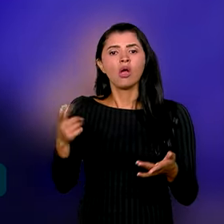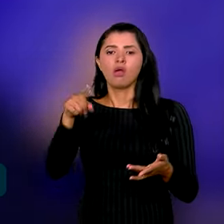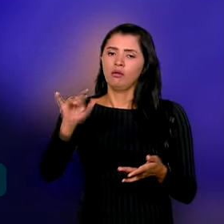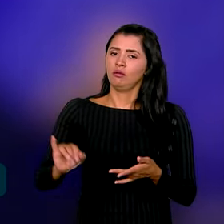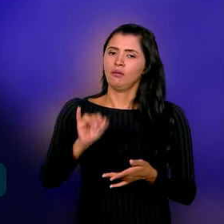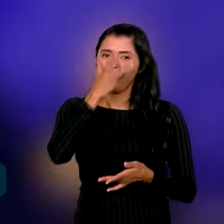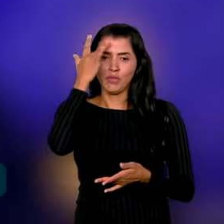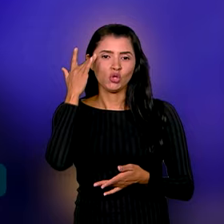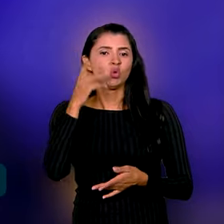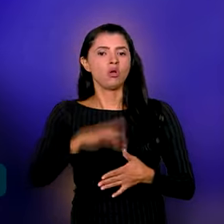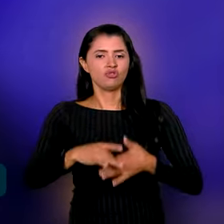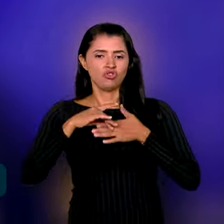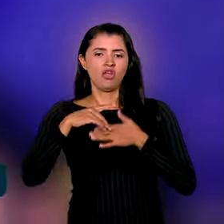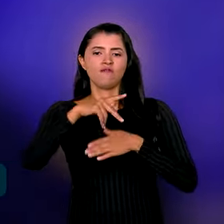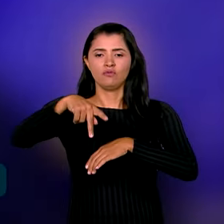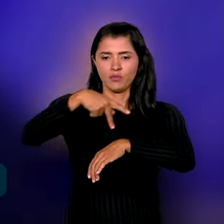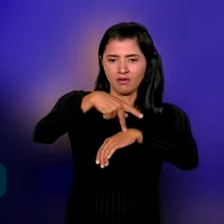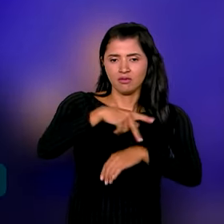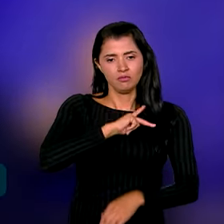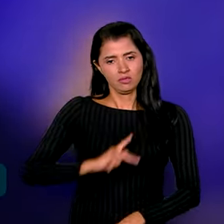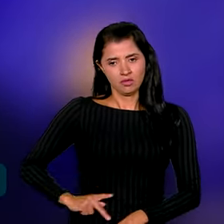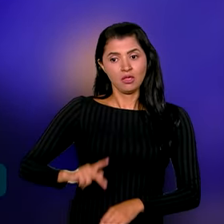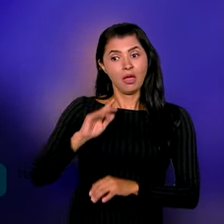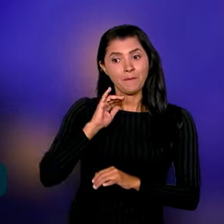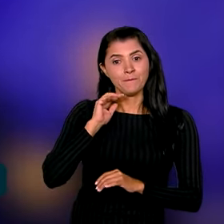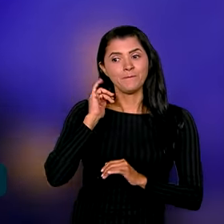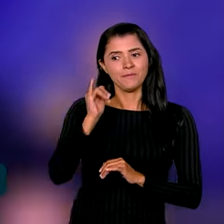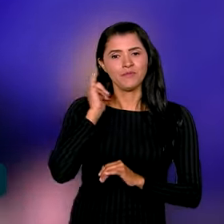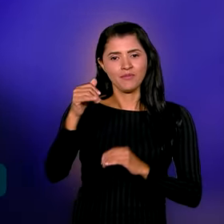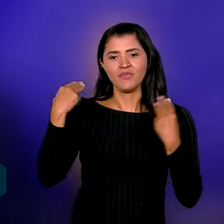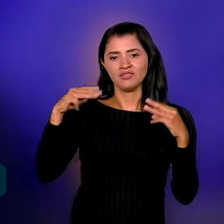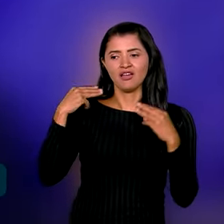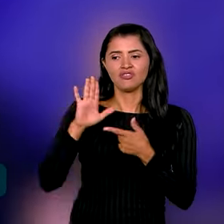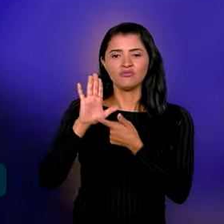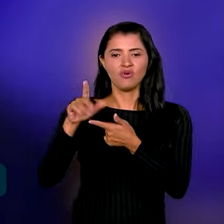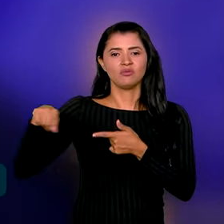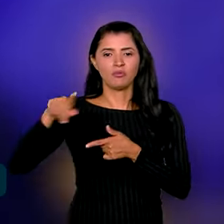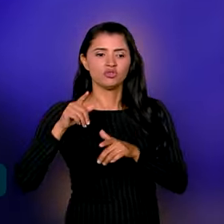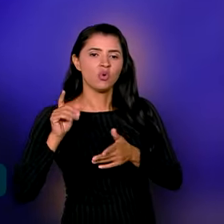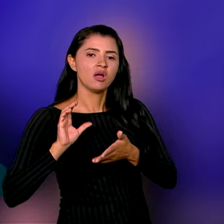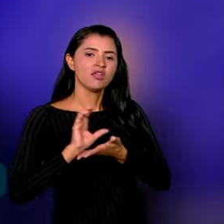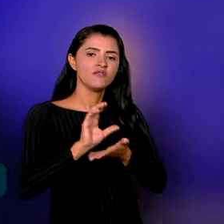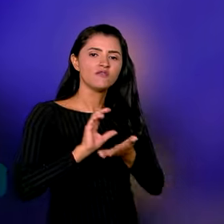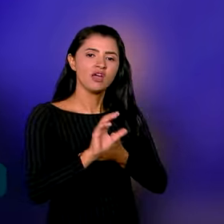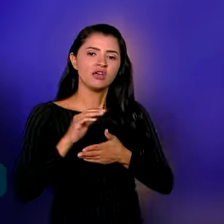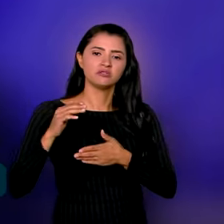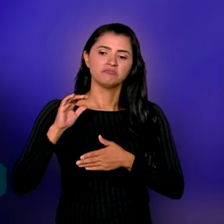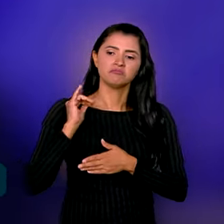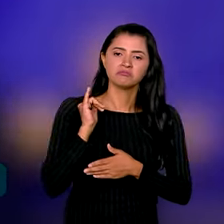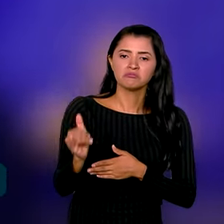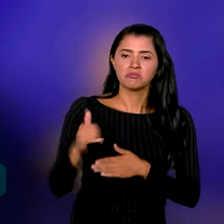importa quem comanda o país. Importa a mensagem que a pessoa passa para os investidores, para os trabalhadores.